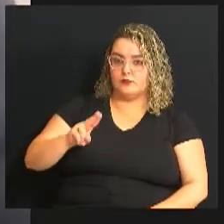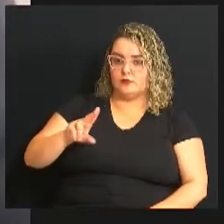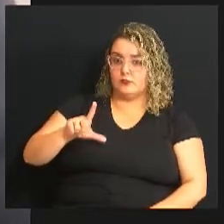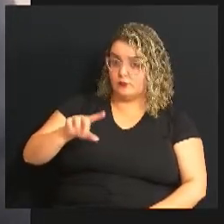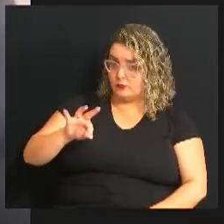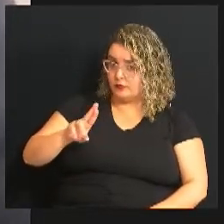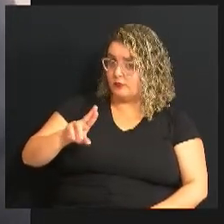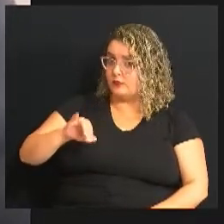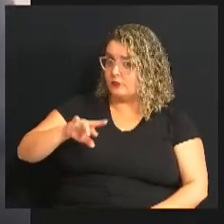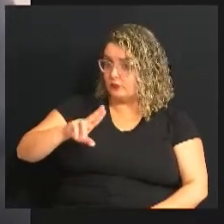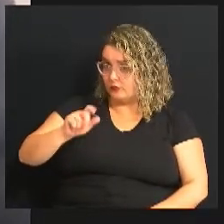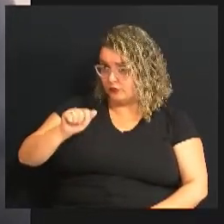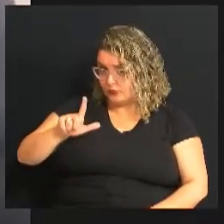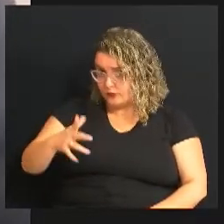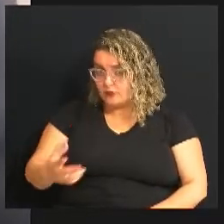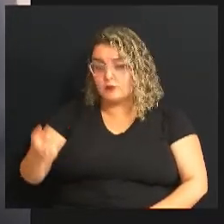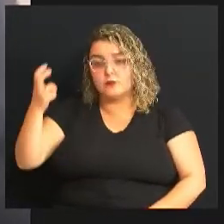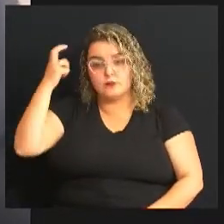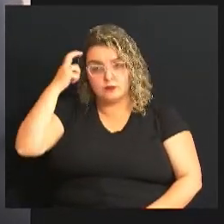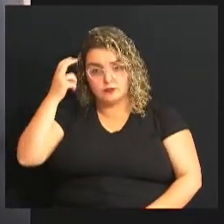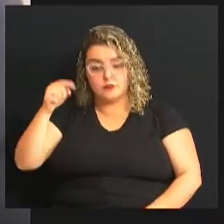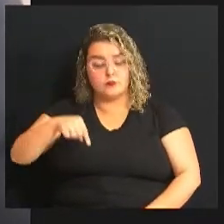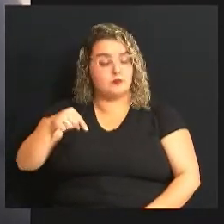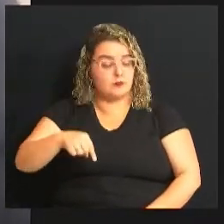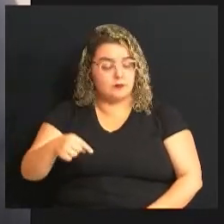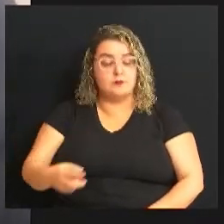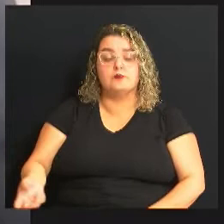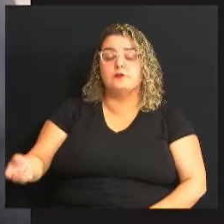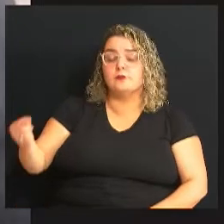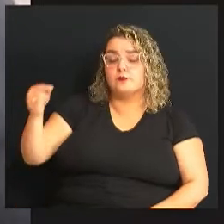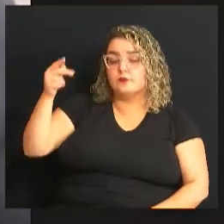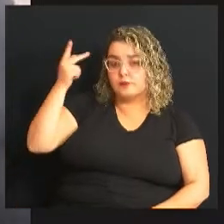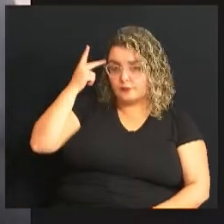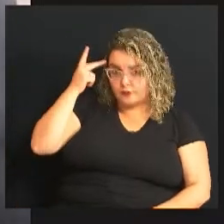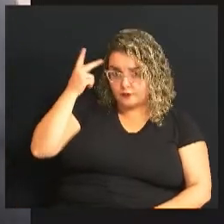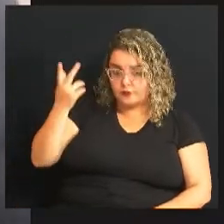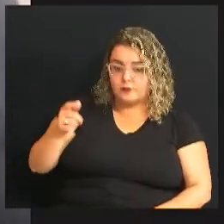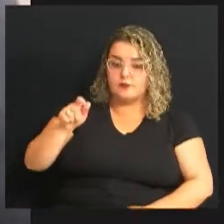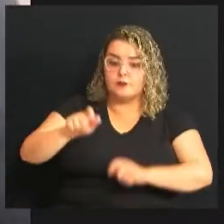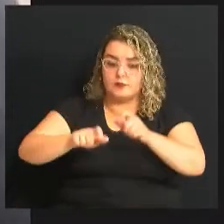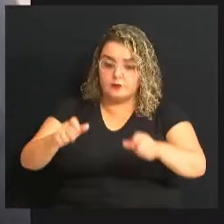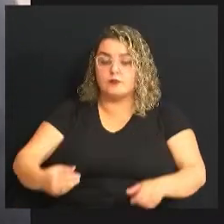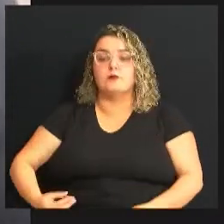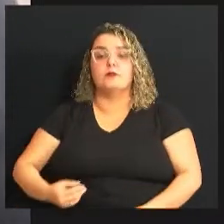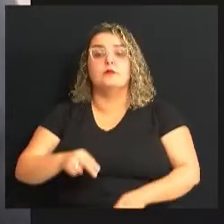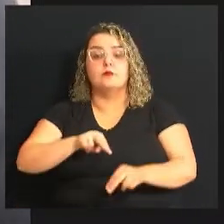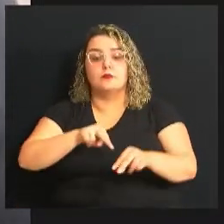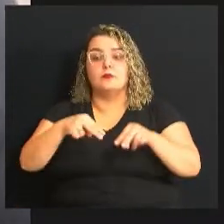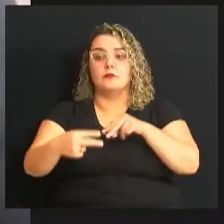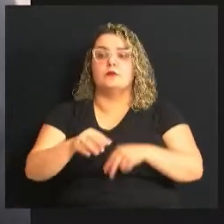maioria é atividade virtual. Então, aquelas pessoas que se inscreverem no